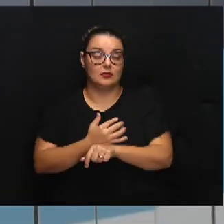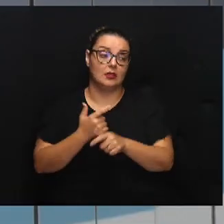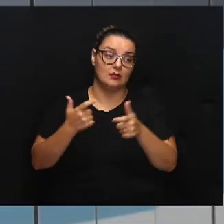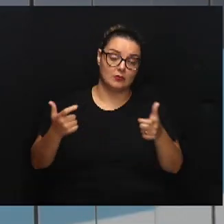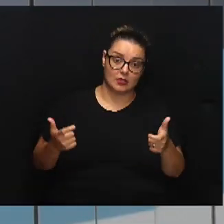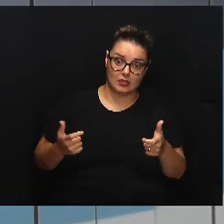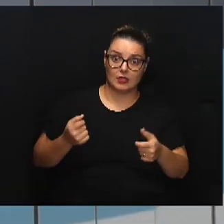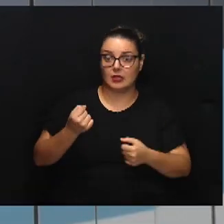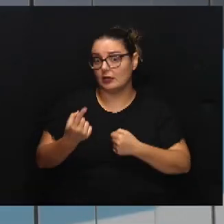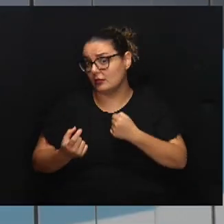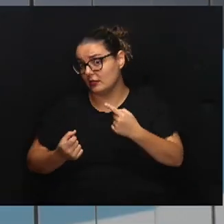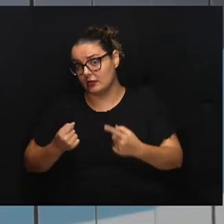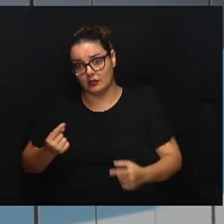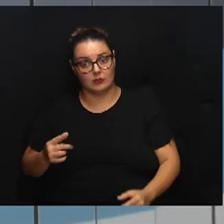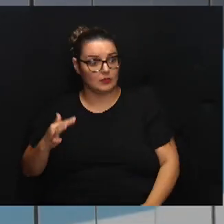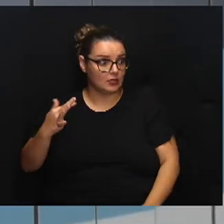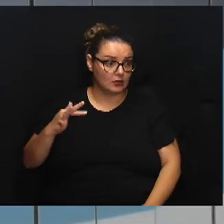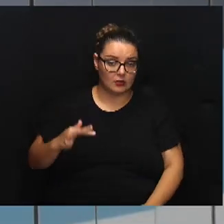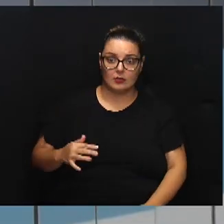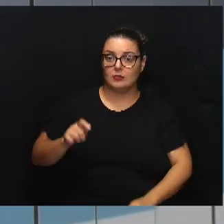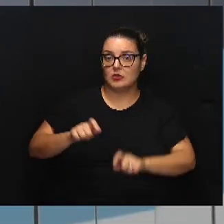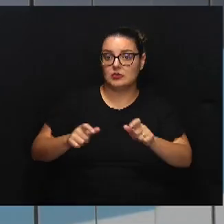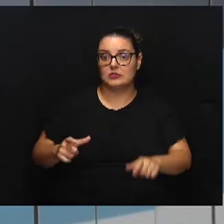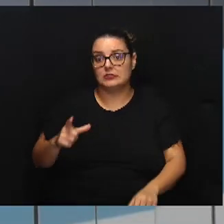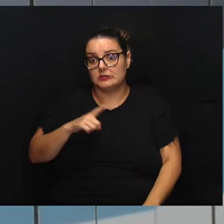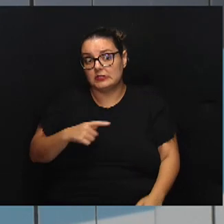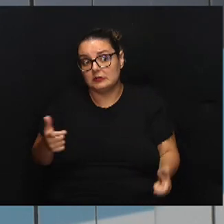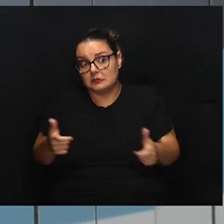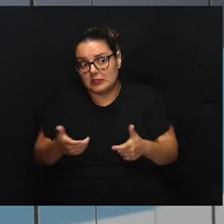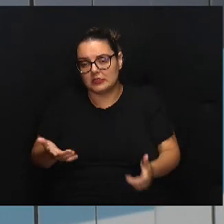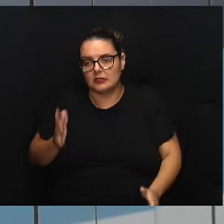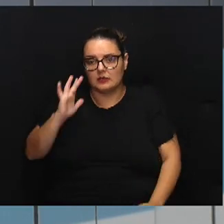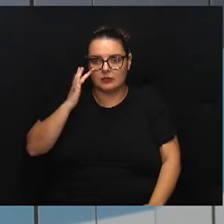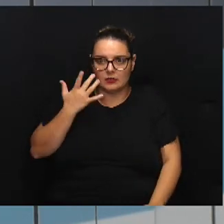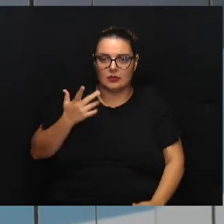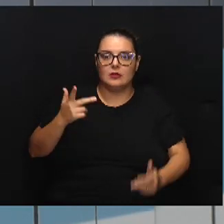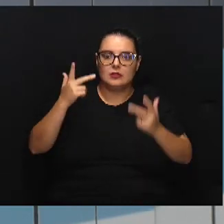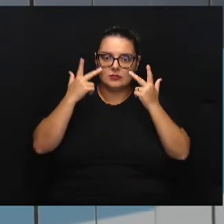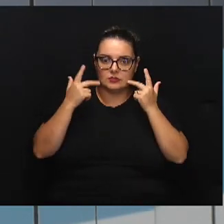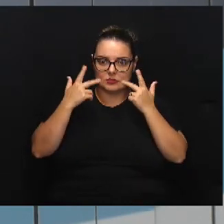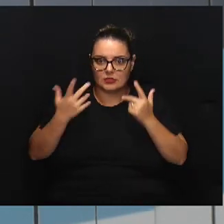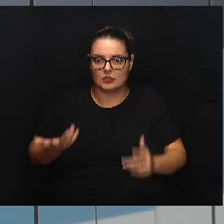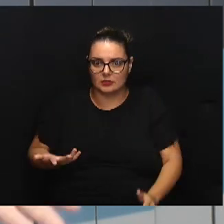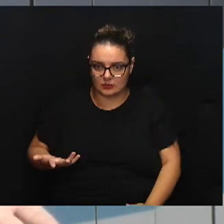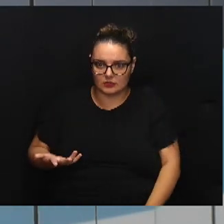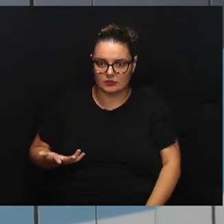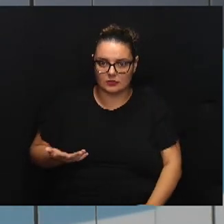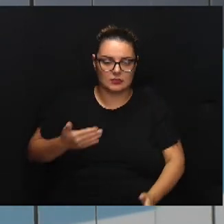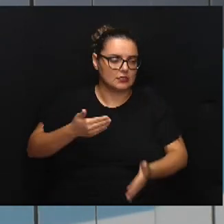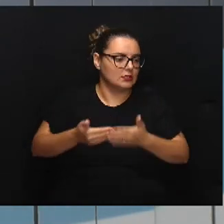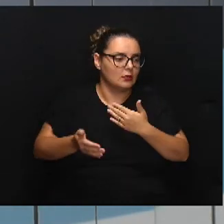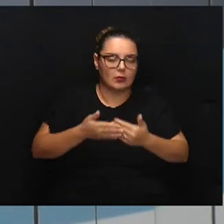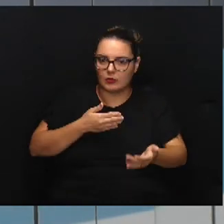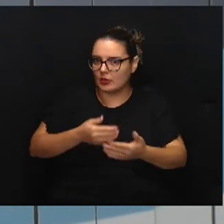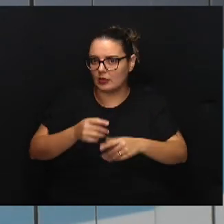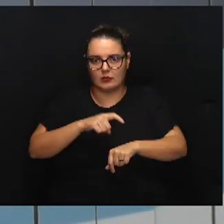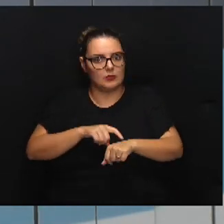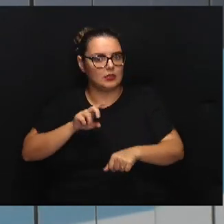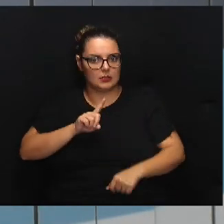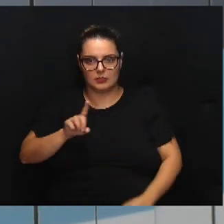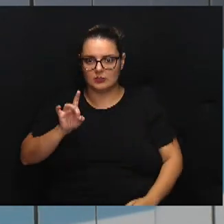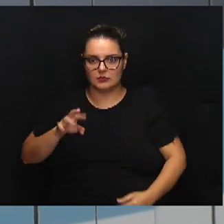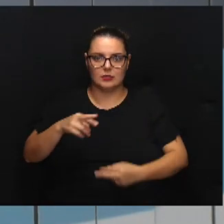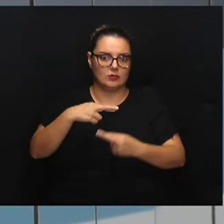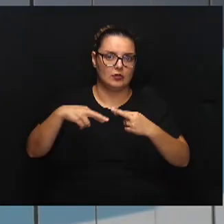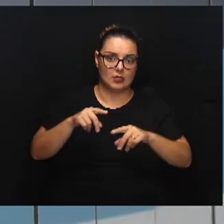um determinado grau de dor, pessoas que têm menos. Acho que isso é normal e isso a gente encontra em qualquer situação, não só relacionada